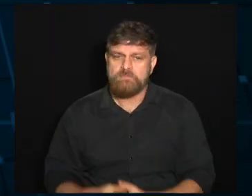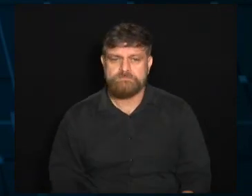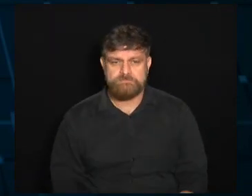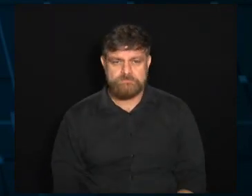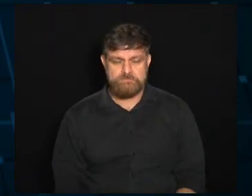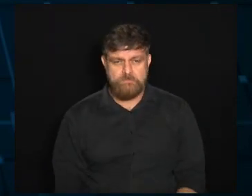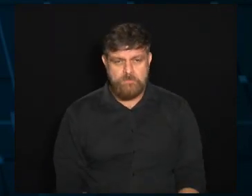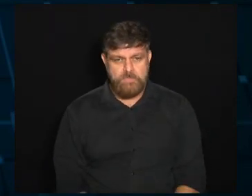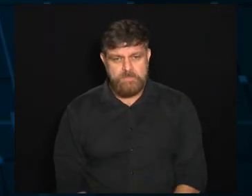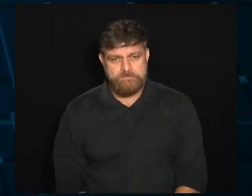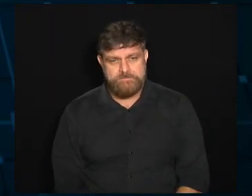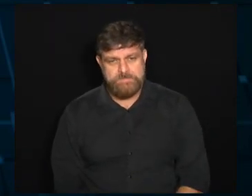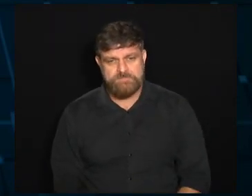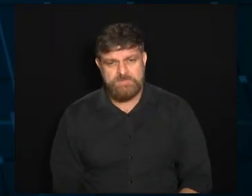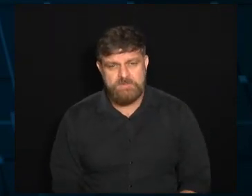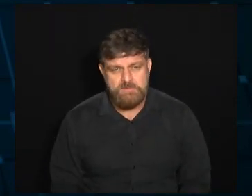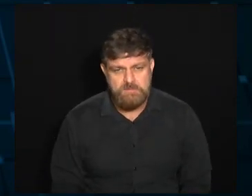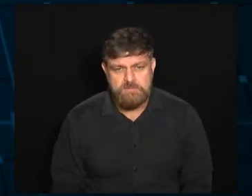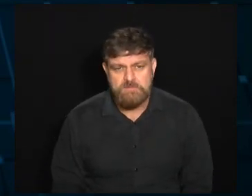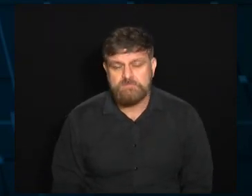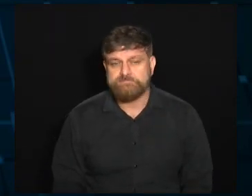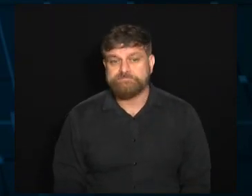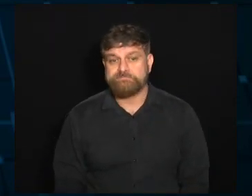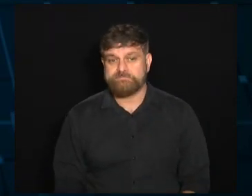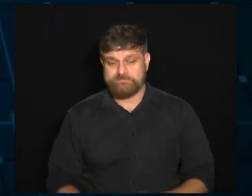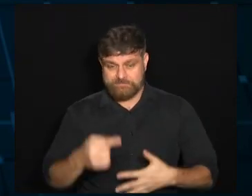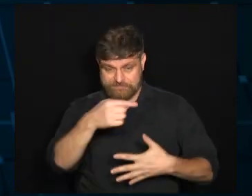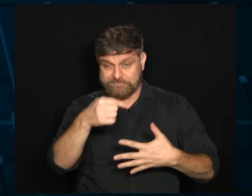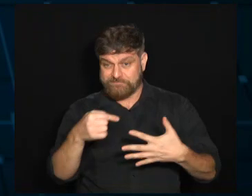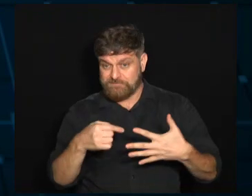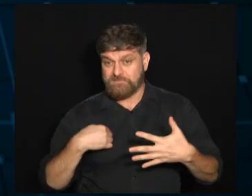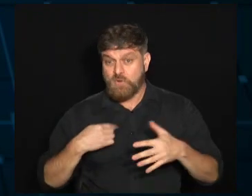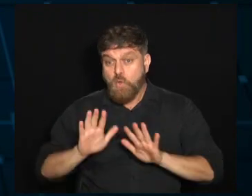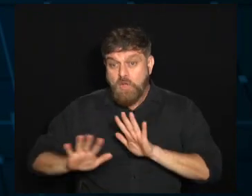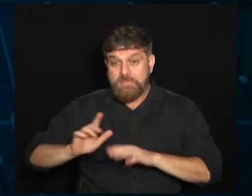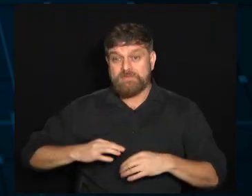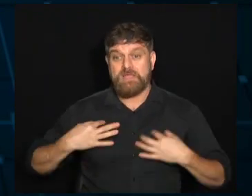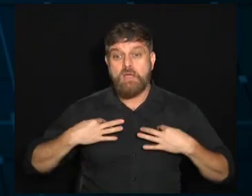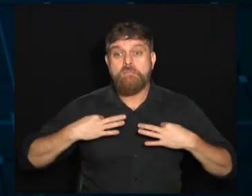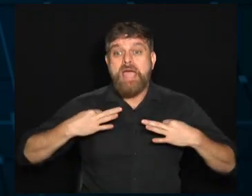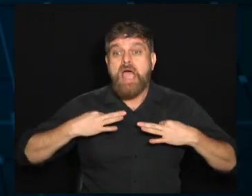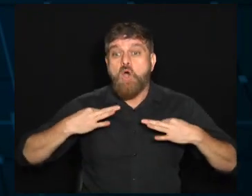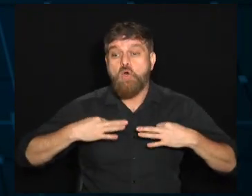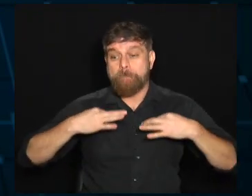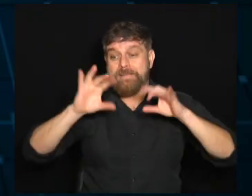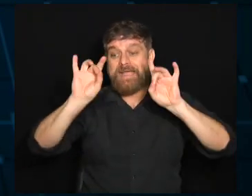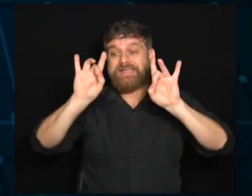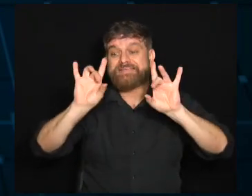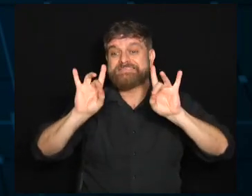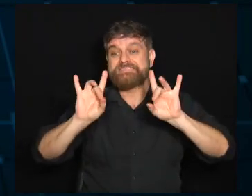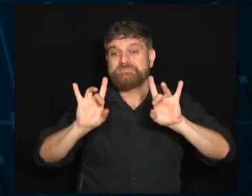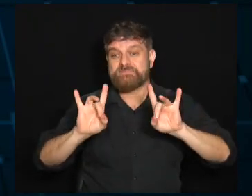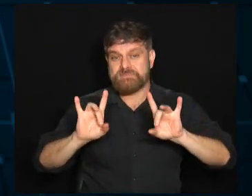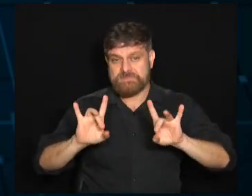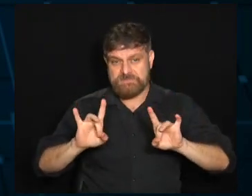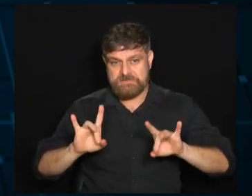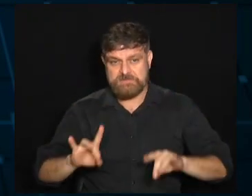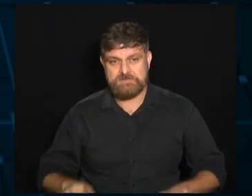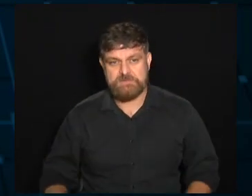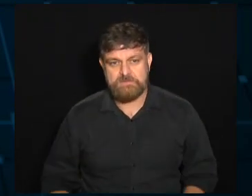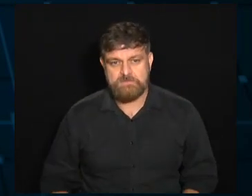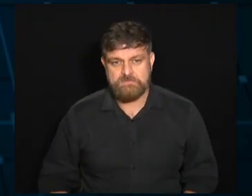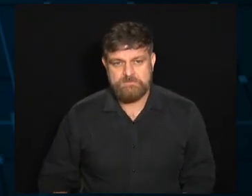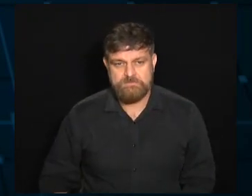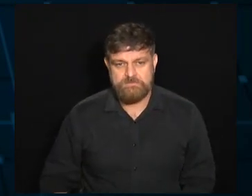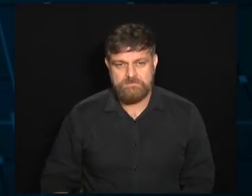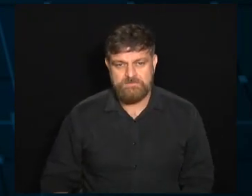Então, na verdade, quais são os cuidados? No meu caso, eu uso um macacão específico, né, de monouso.